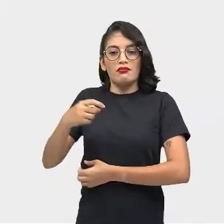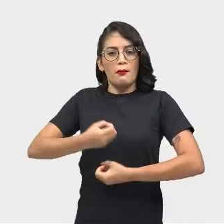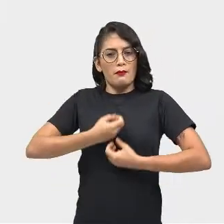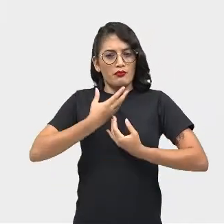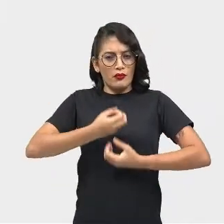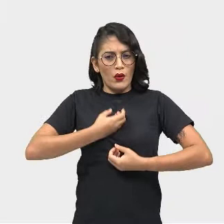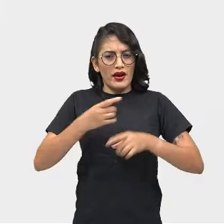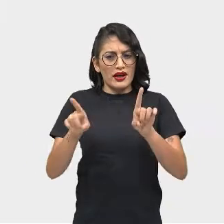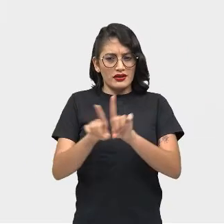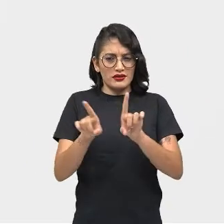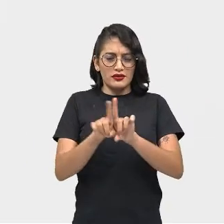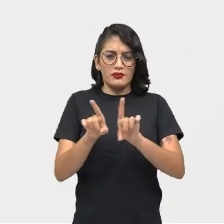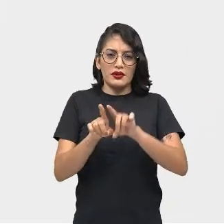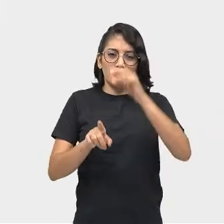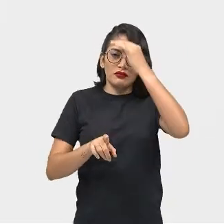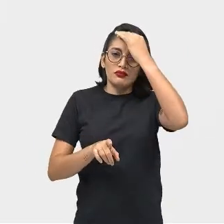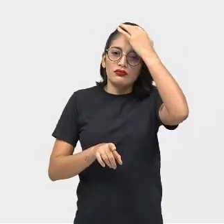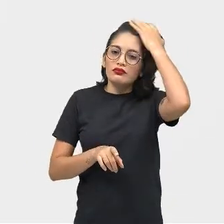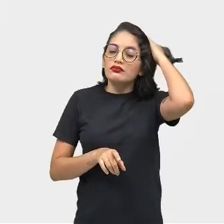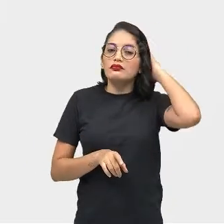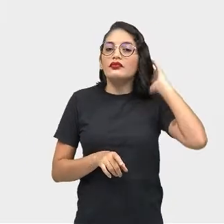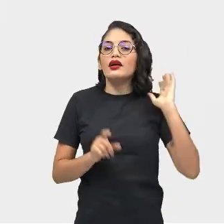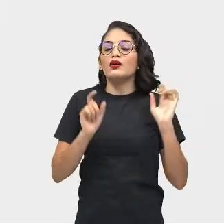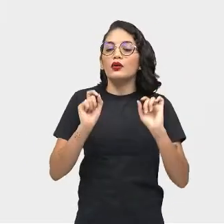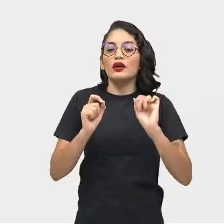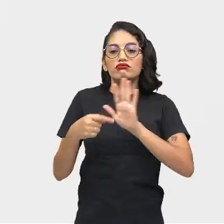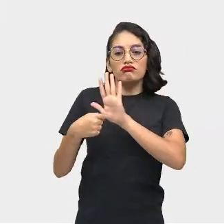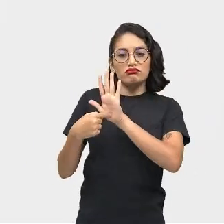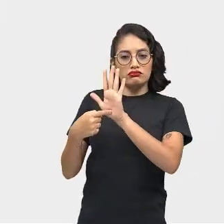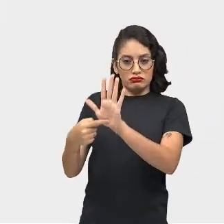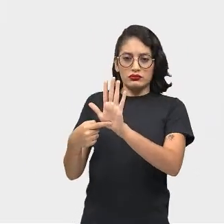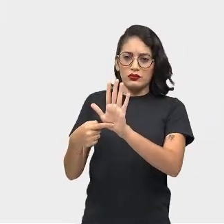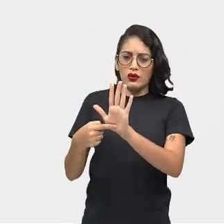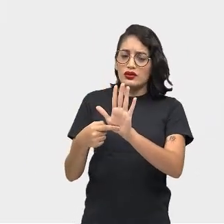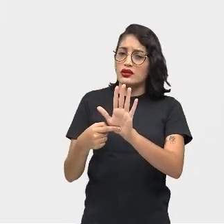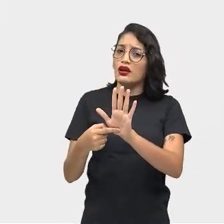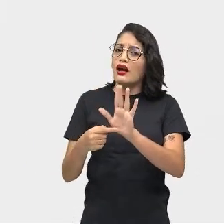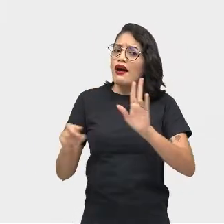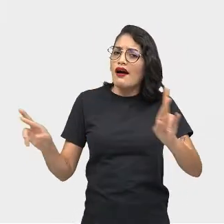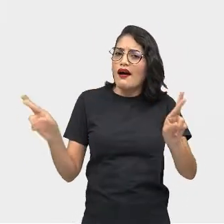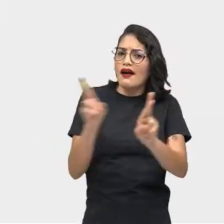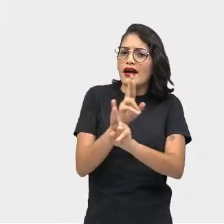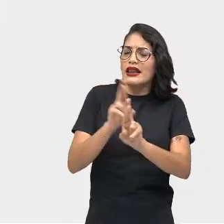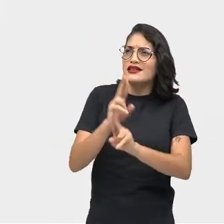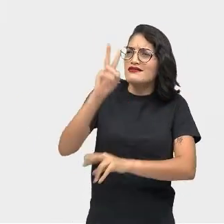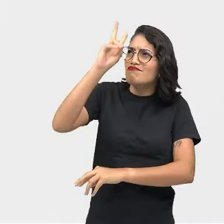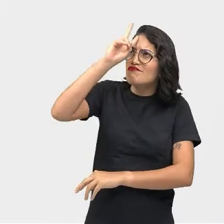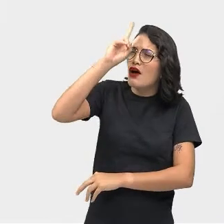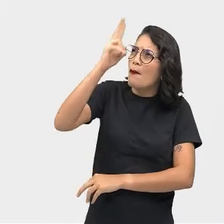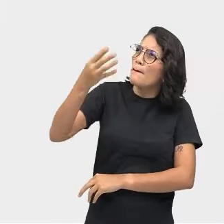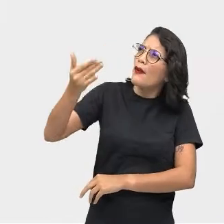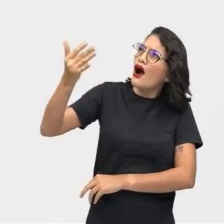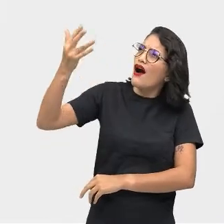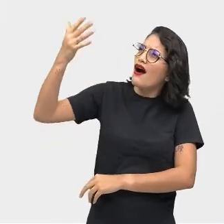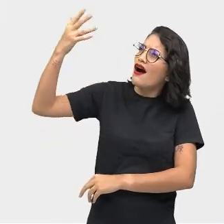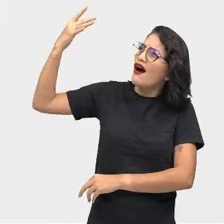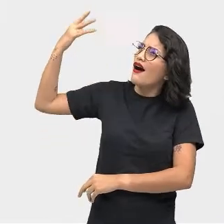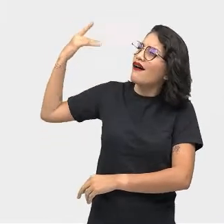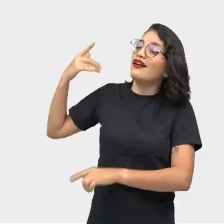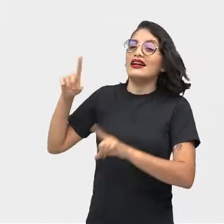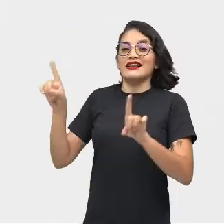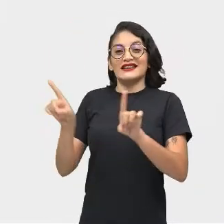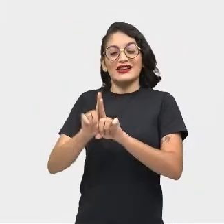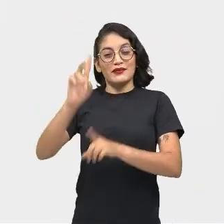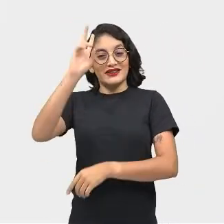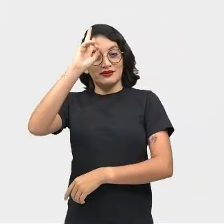que interessante, eu lírico, eu poético, apresenta algo relacionado à recordação, algo relacionado